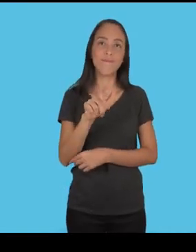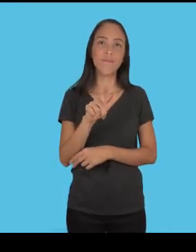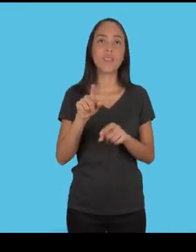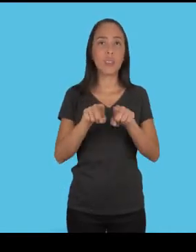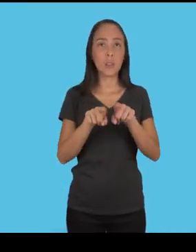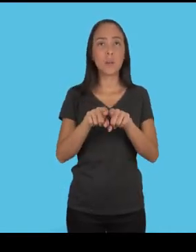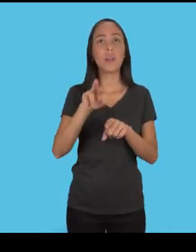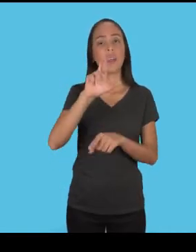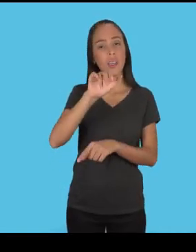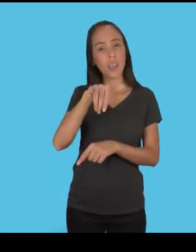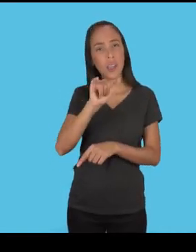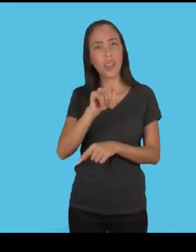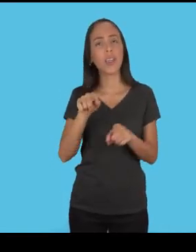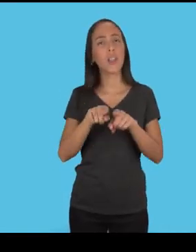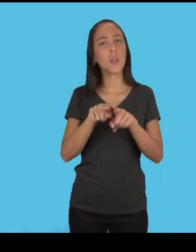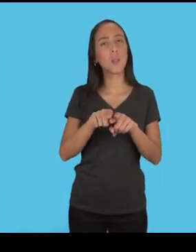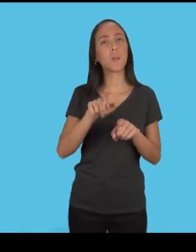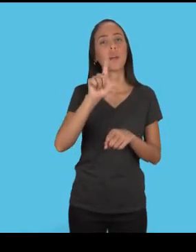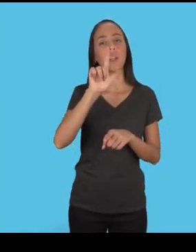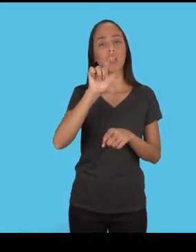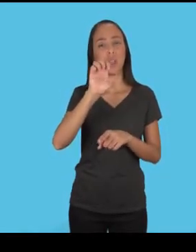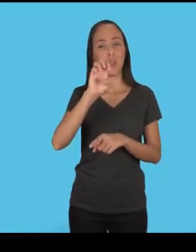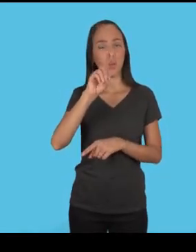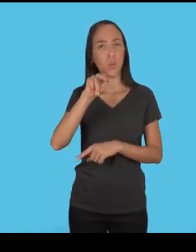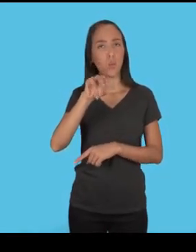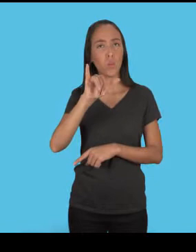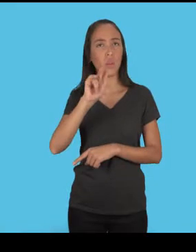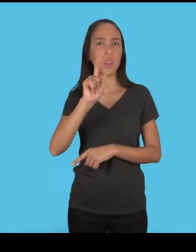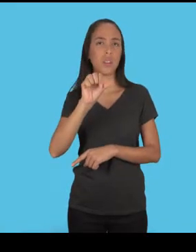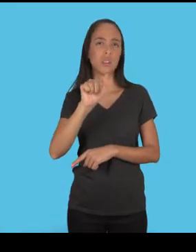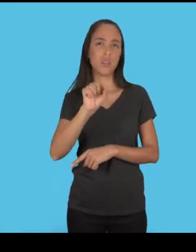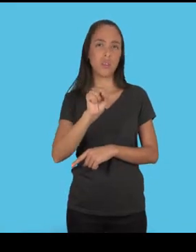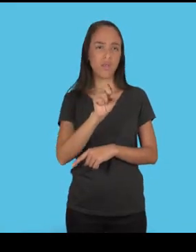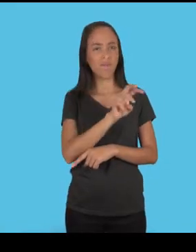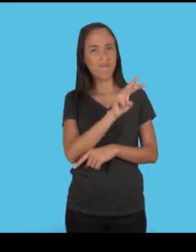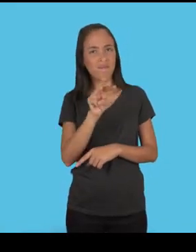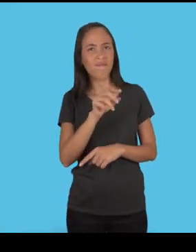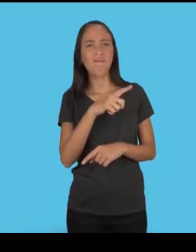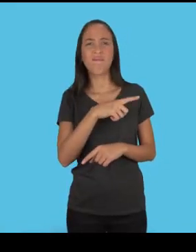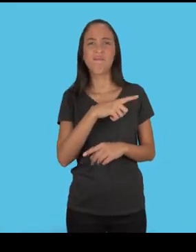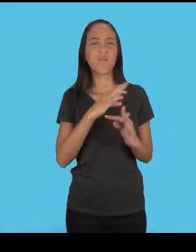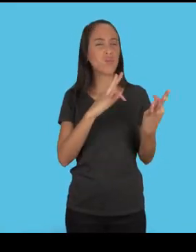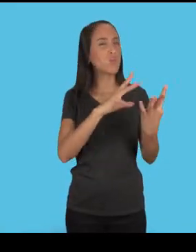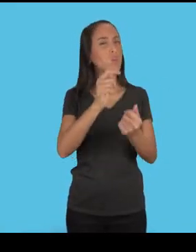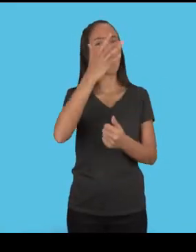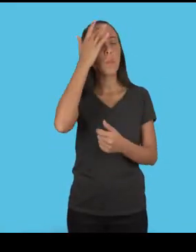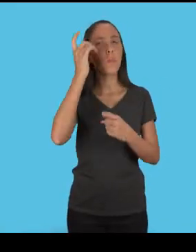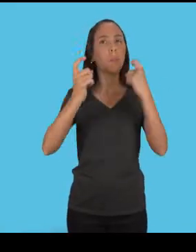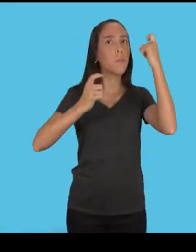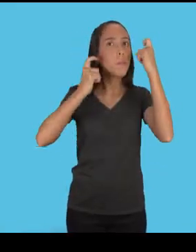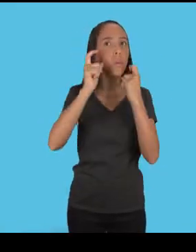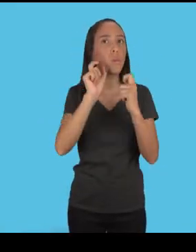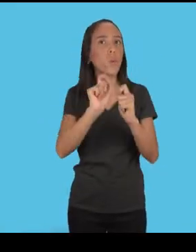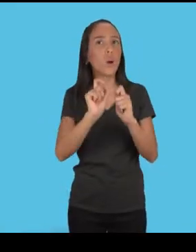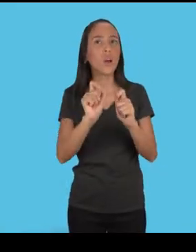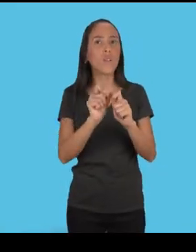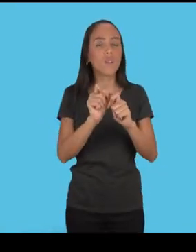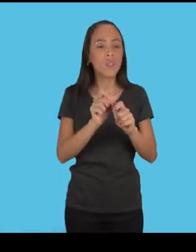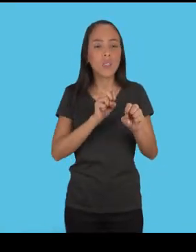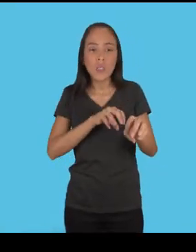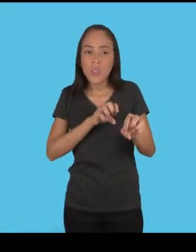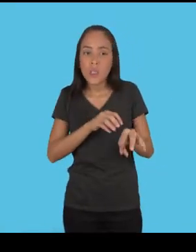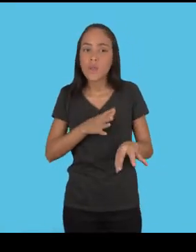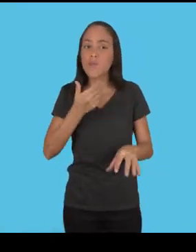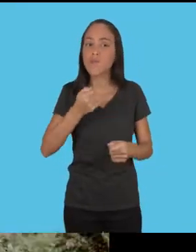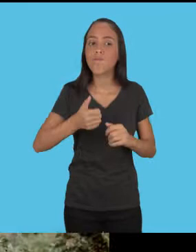do Luiz Rey, do Leônidas, quer dizer, todos tinham essa preocupação de ter um ensino da